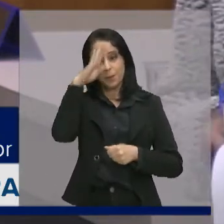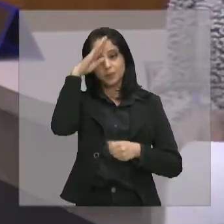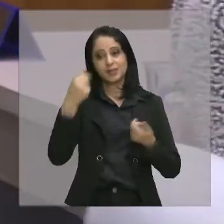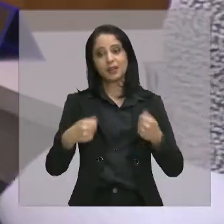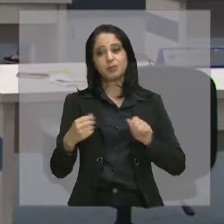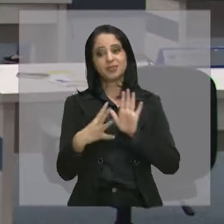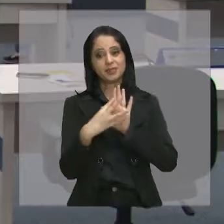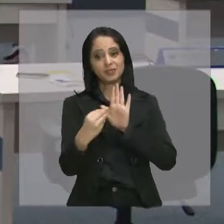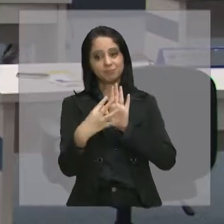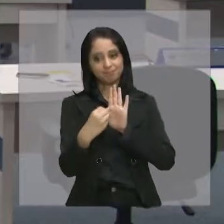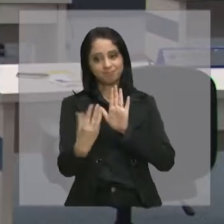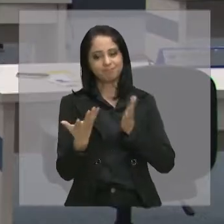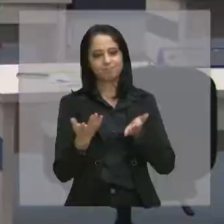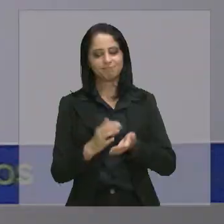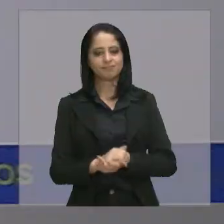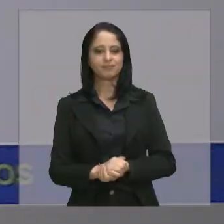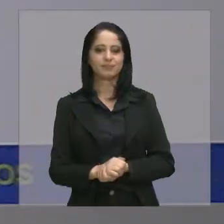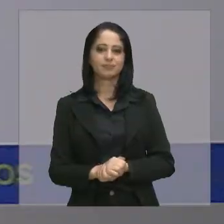obrigado.